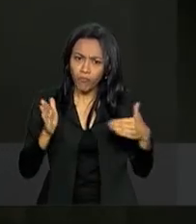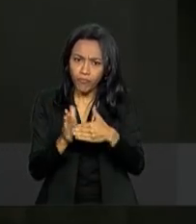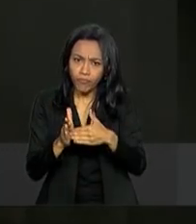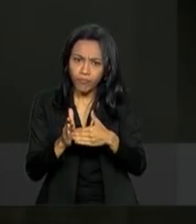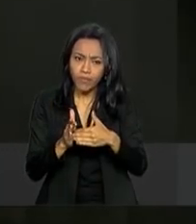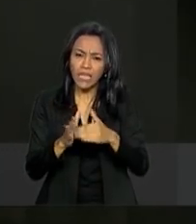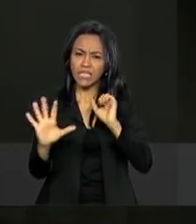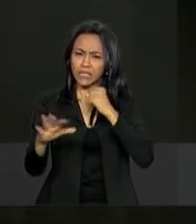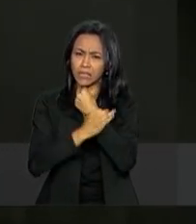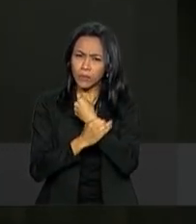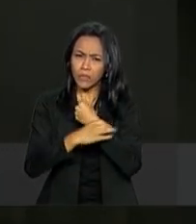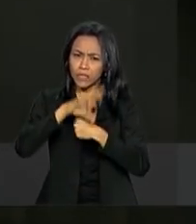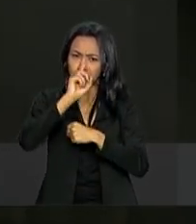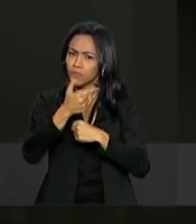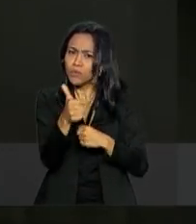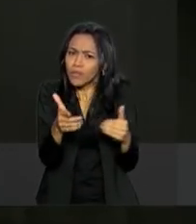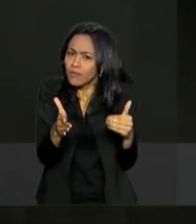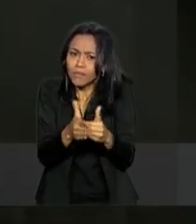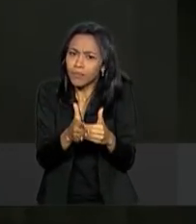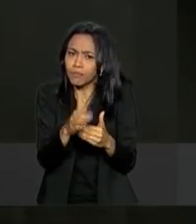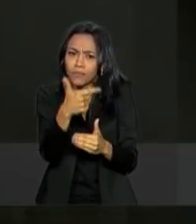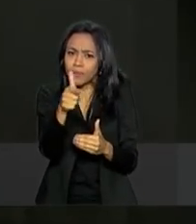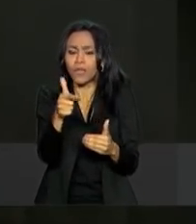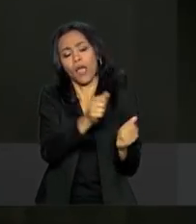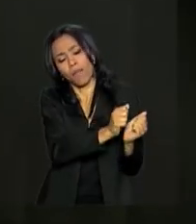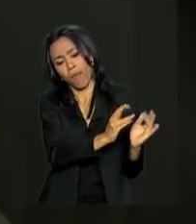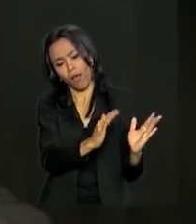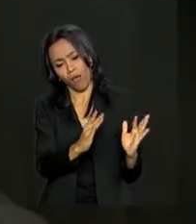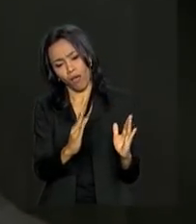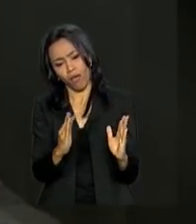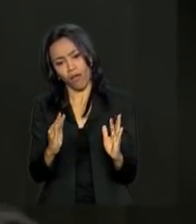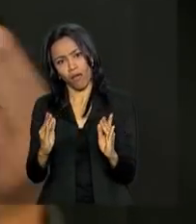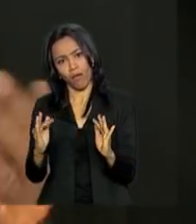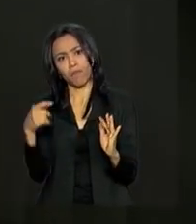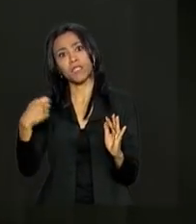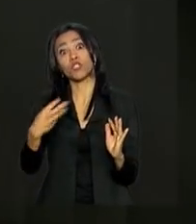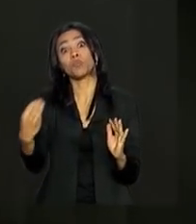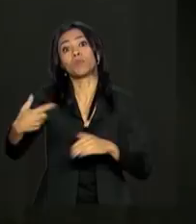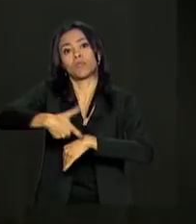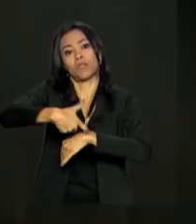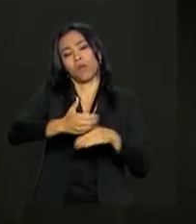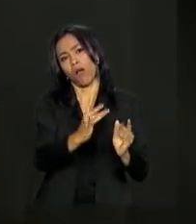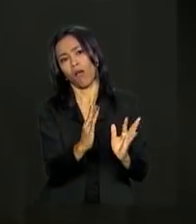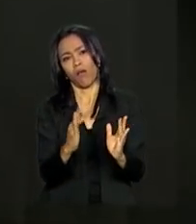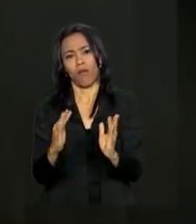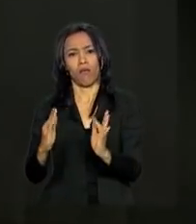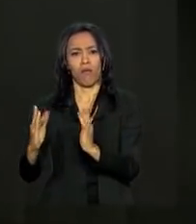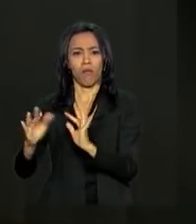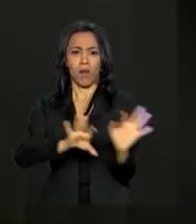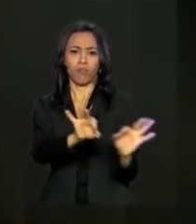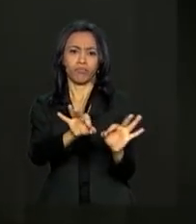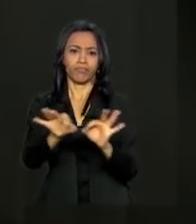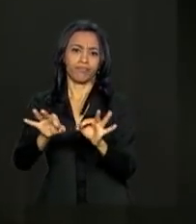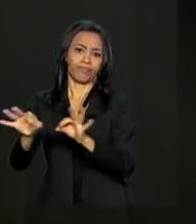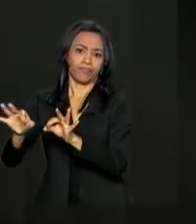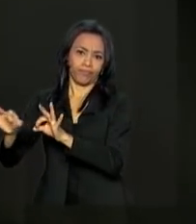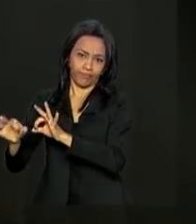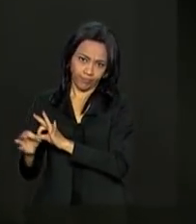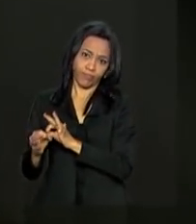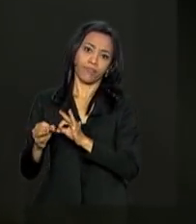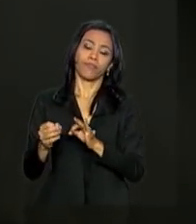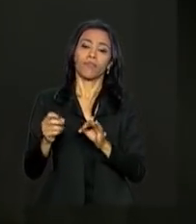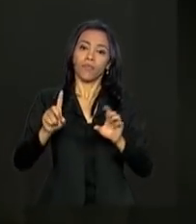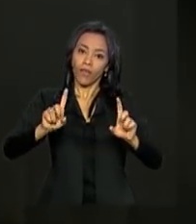questões de segurança e ordem pública não tem tempo determinado para a solução. Ela precisa de muito tempo. Então a intervenção era para tamponar uma